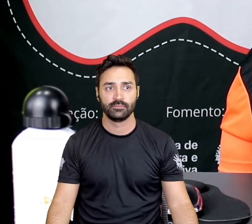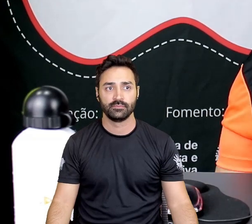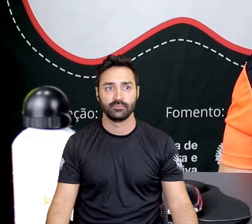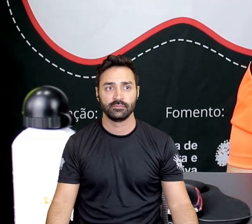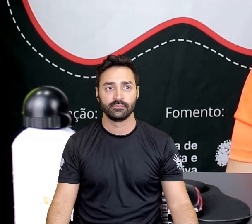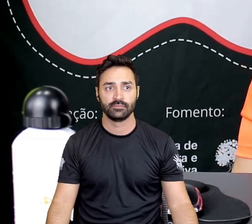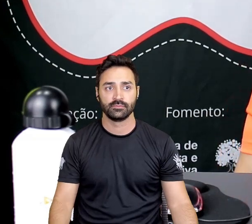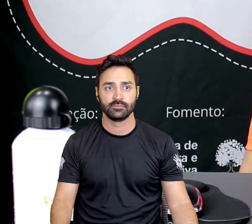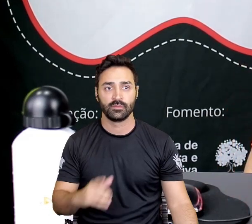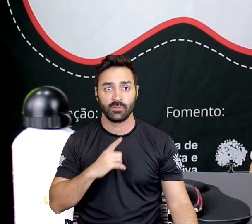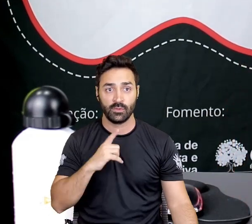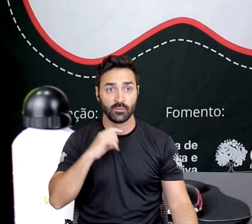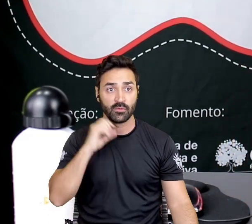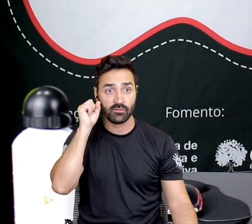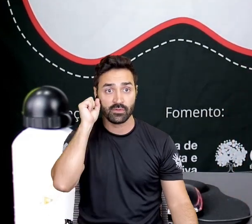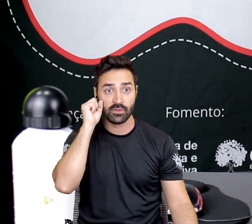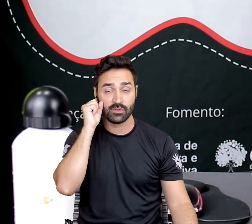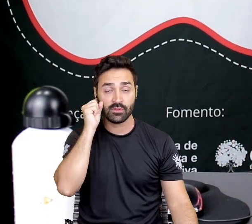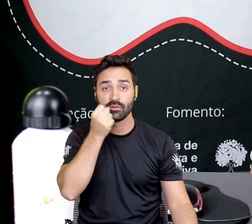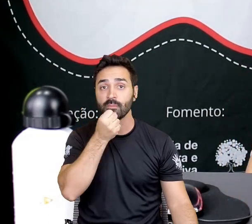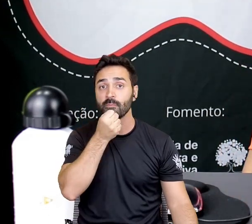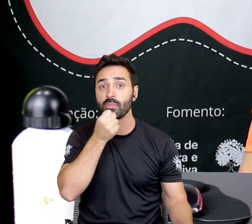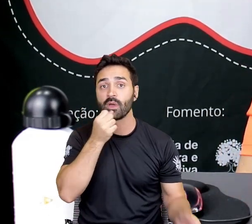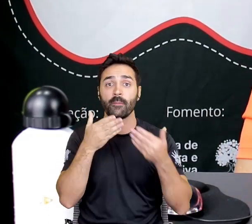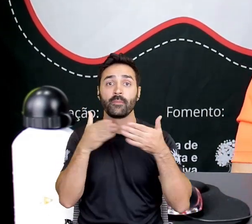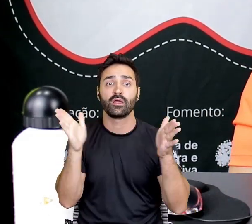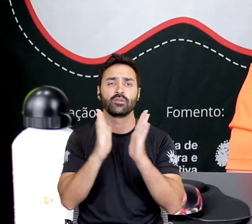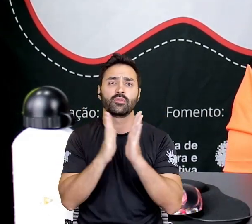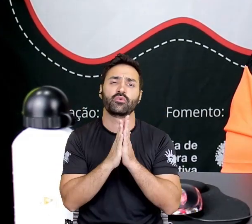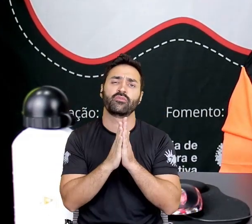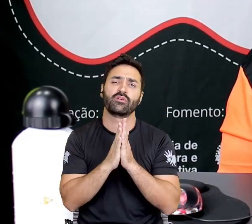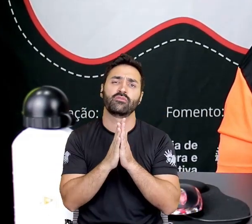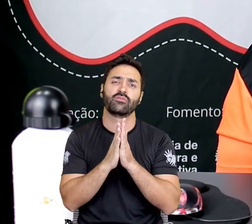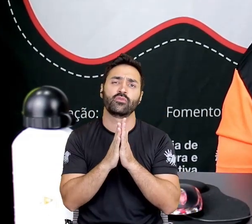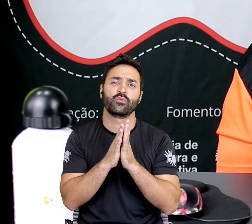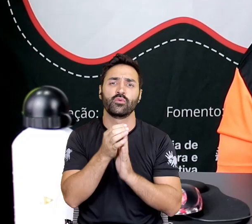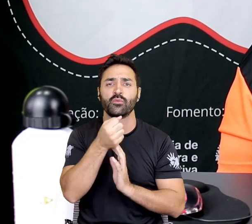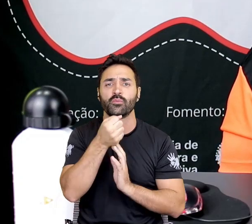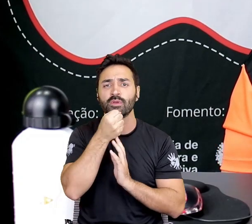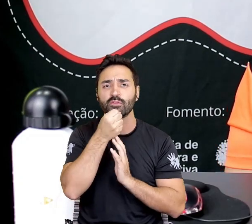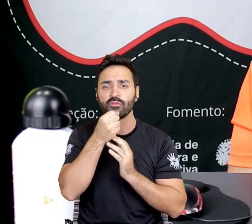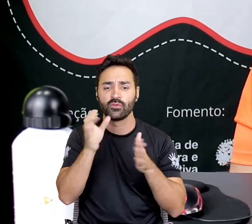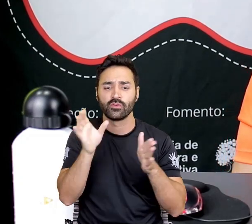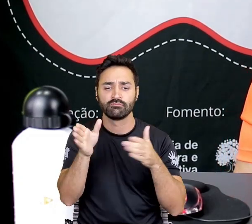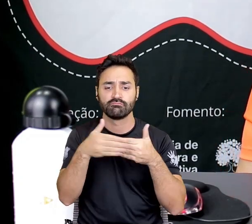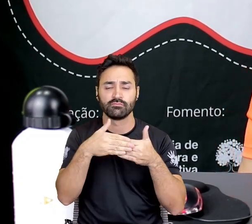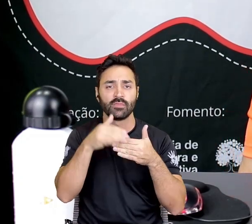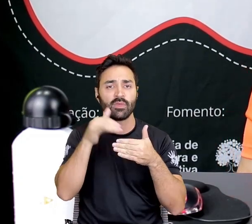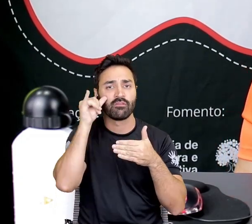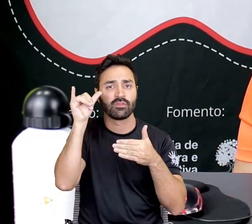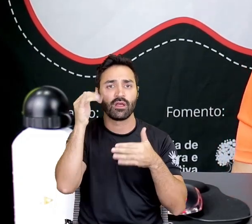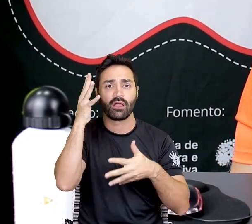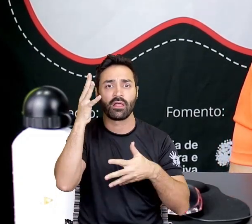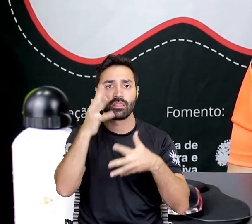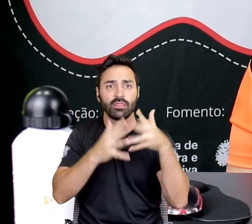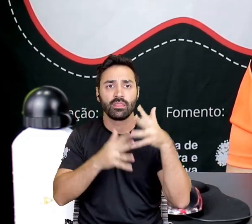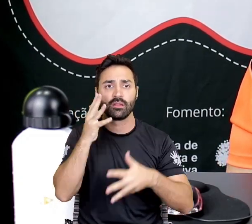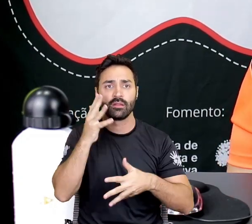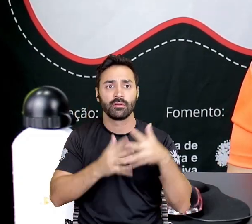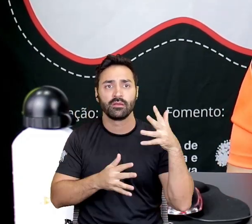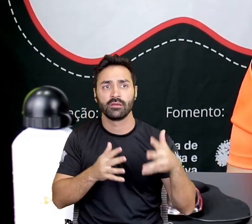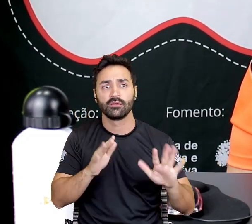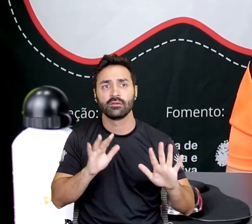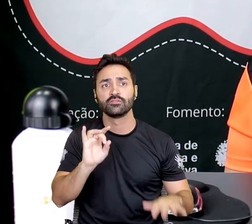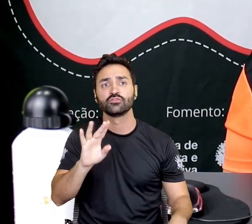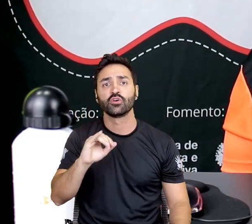Pessoal, quem está com o microfone aberto, por favor, fecha para não interferir na no áudio? Só o João com o microfone